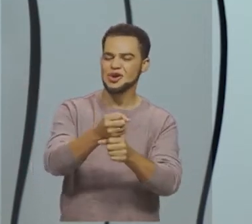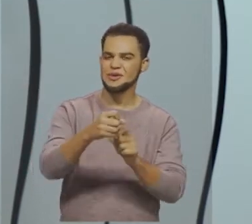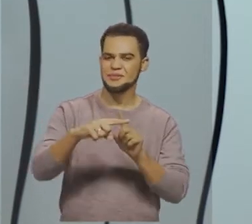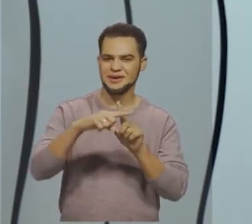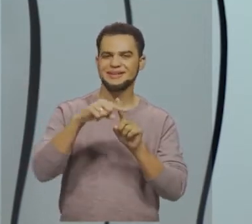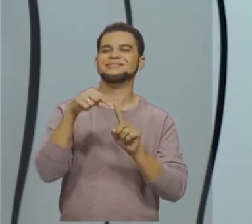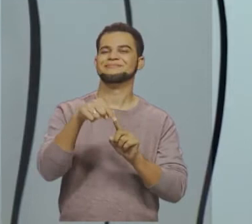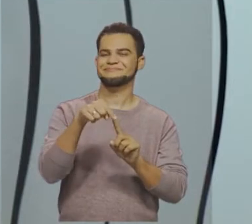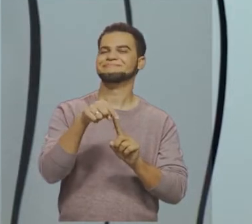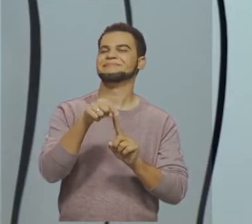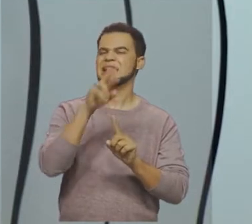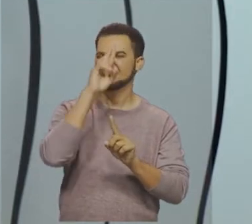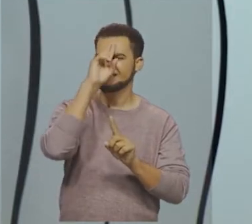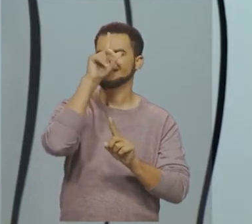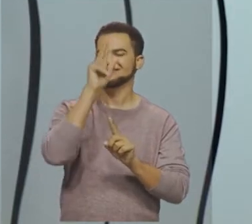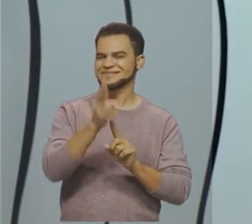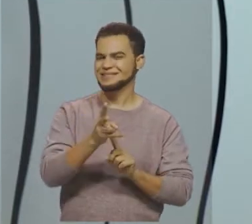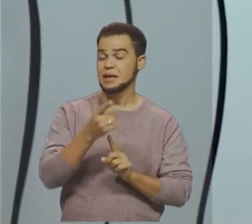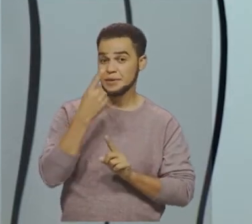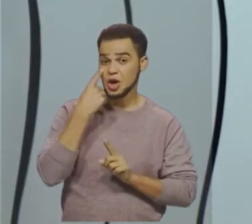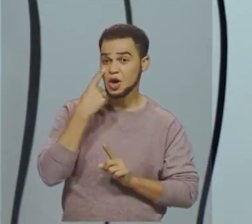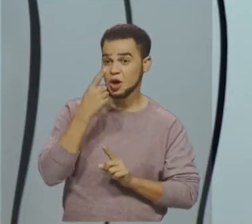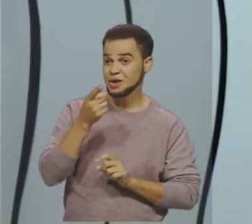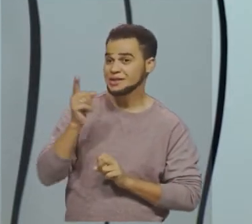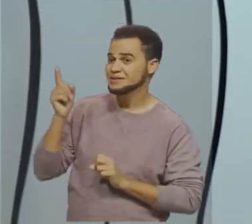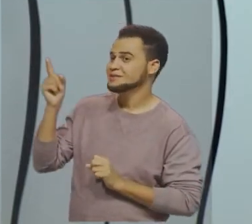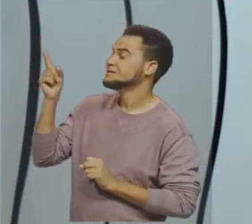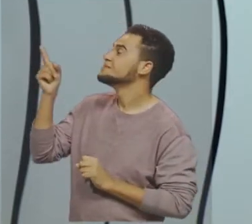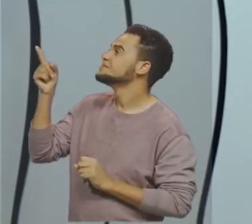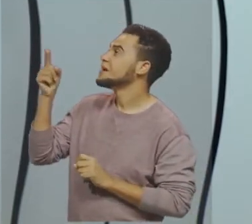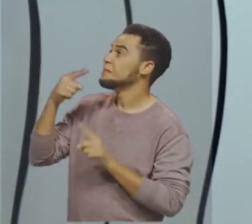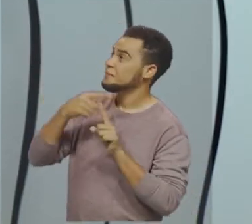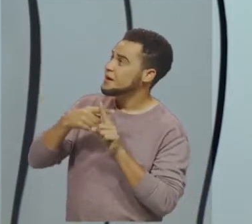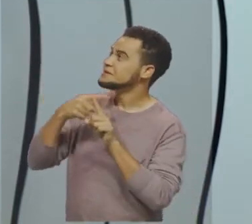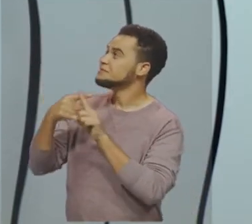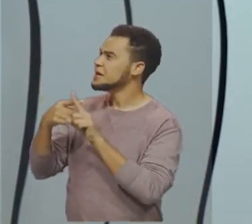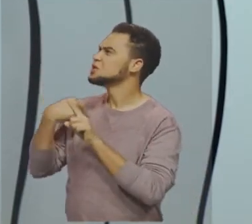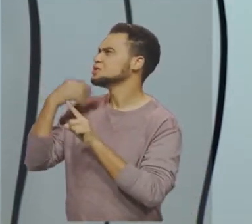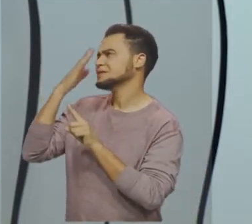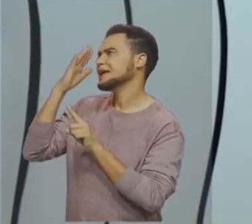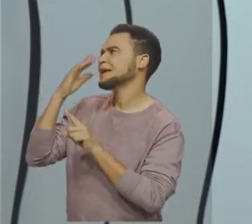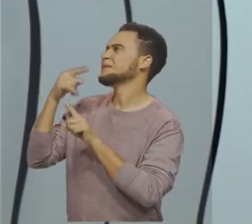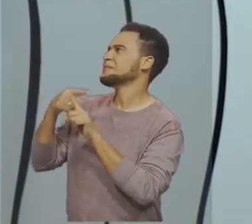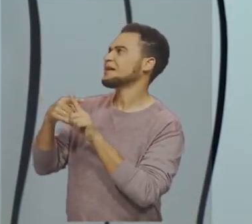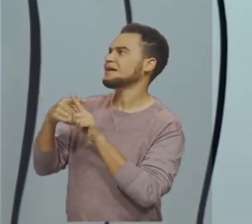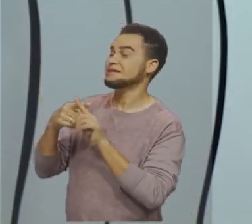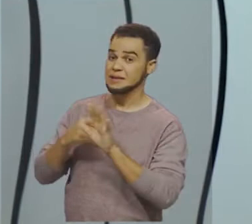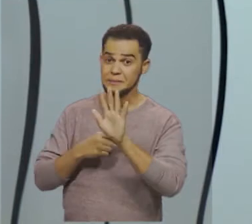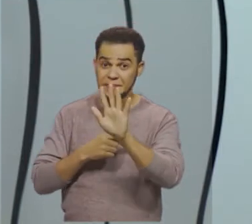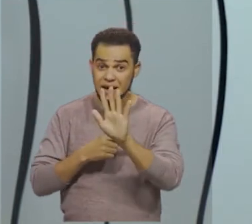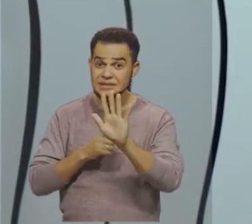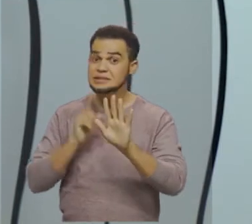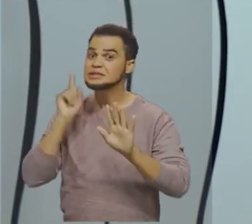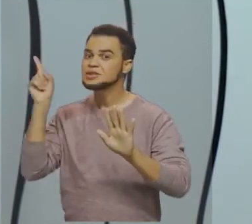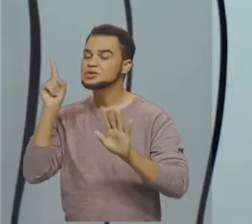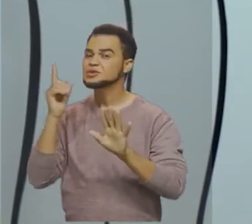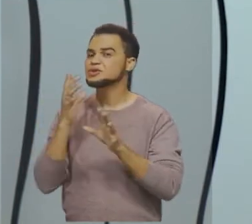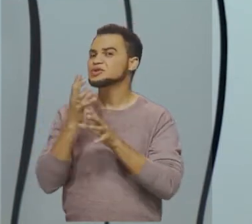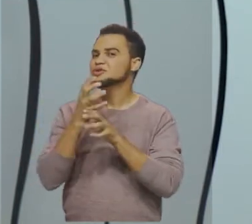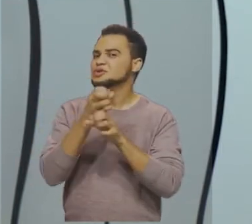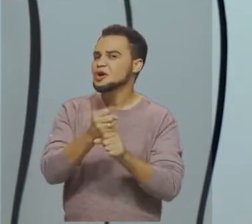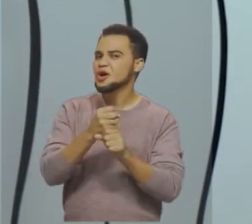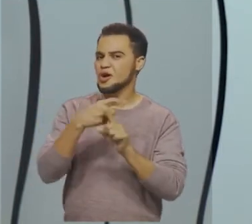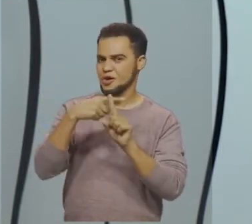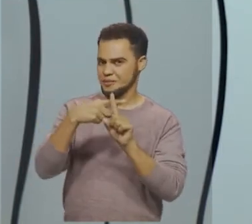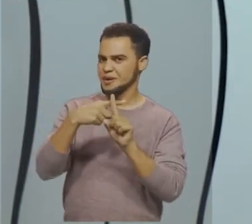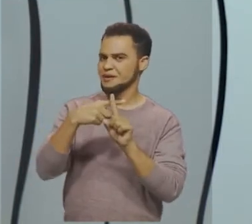só. Mais com mais, a gente já sabe que é mais. Só que um detalhe, isso aqui é soma. Beleza?